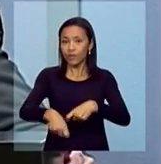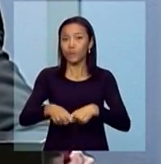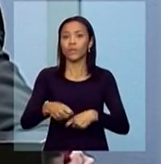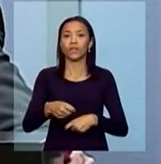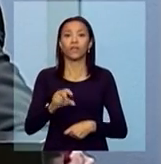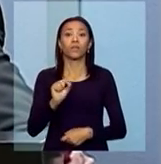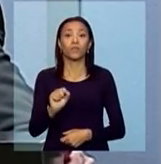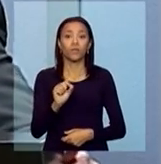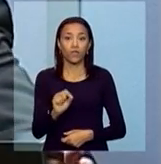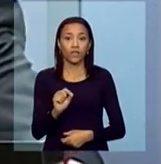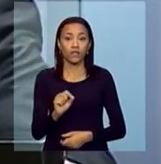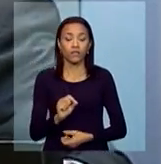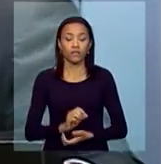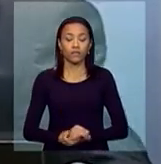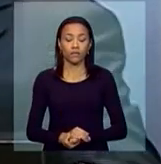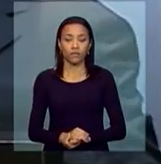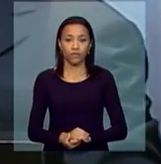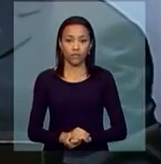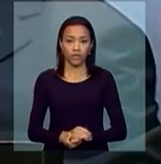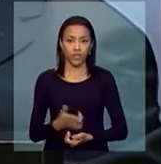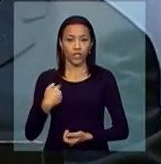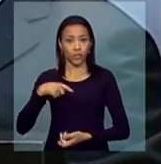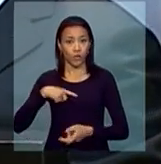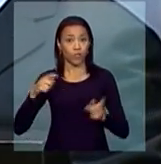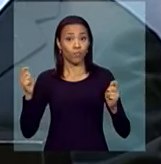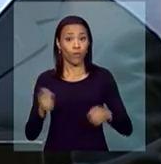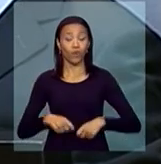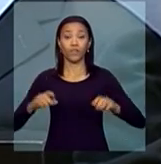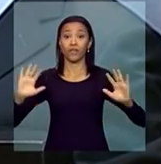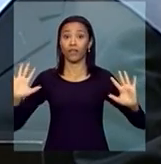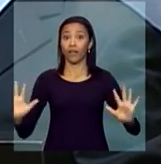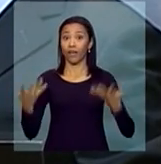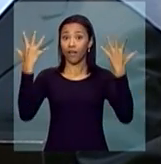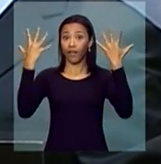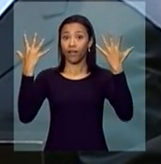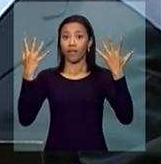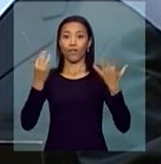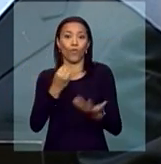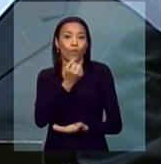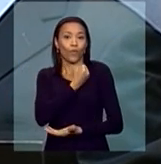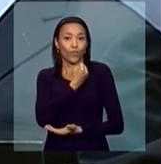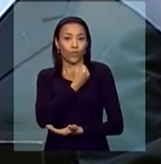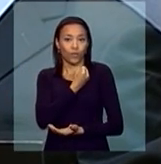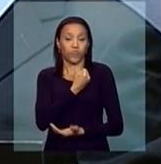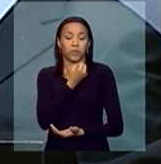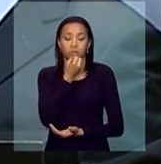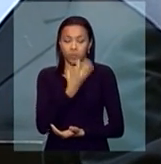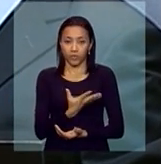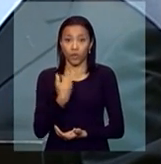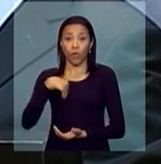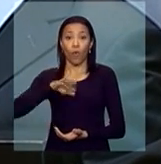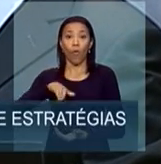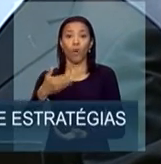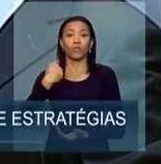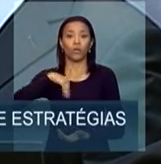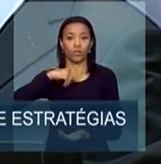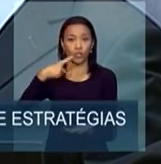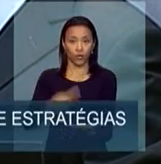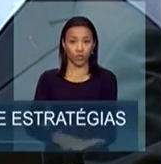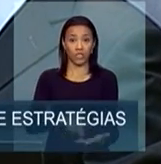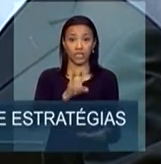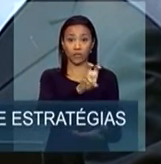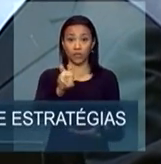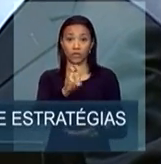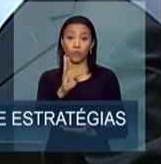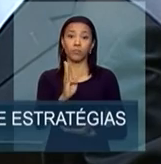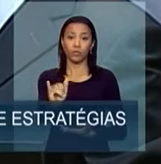faz com que a gente possa comemorar este número. Quando tínhamos um compromisso de 55